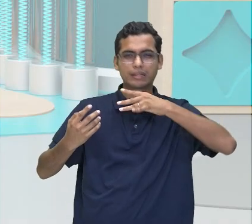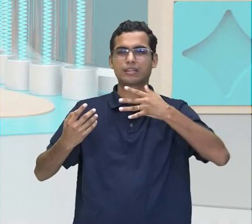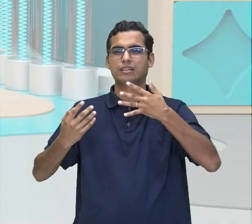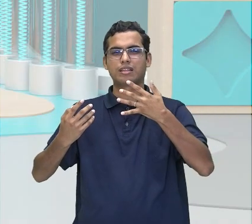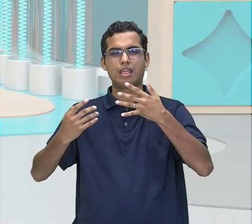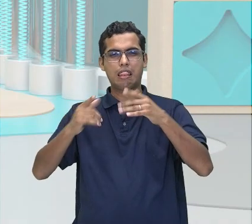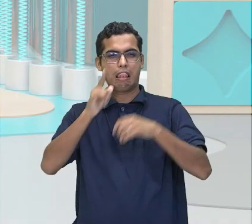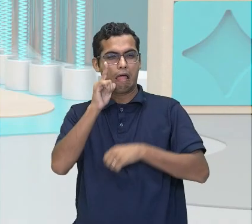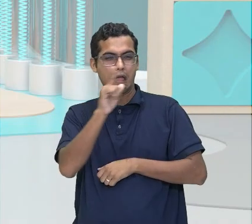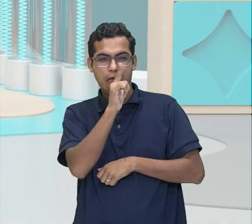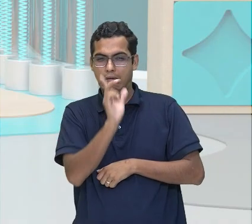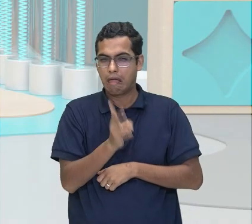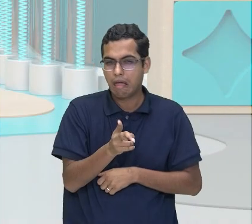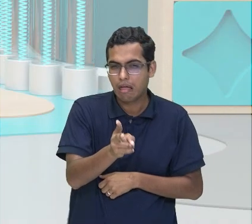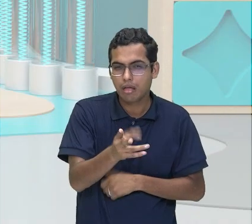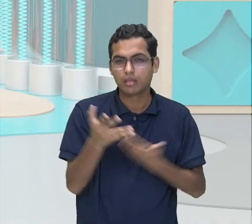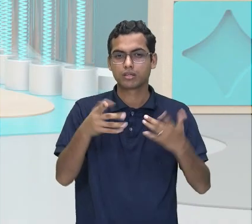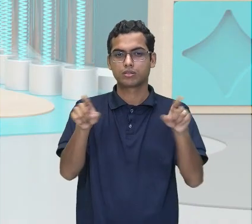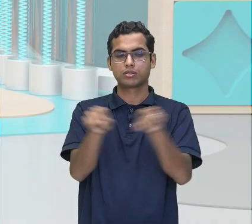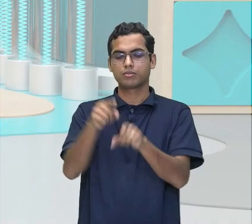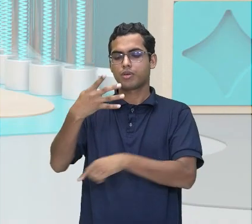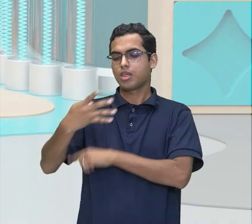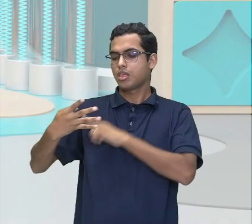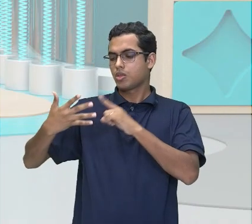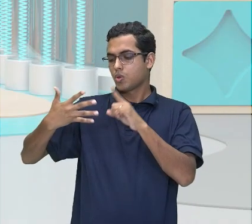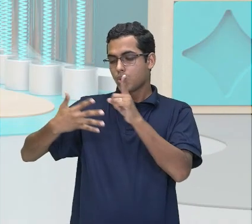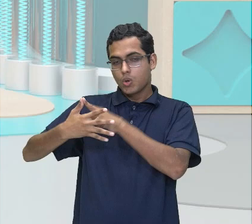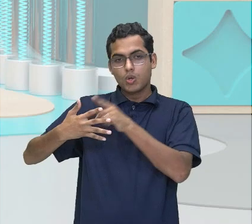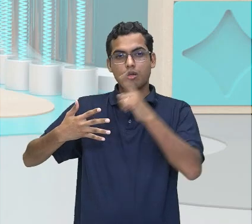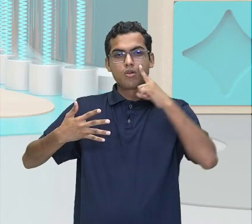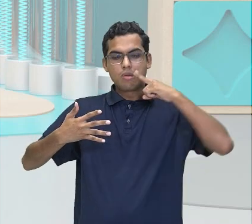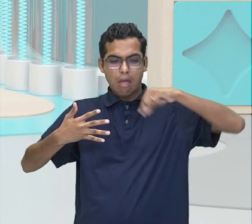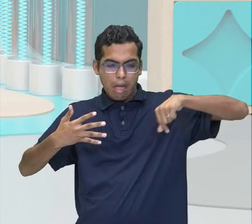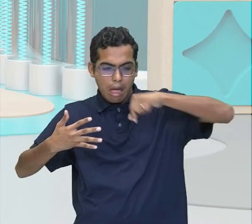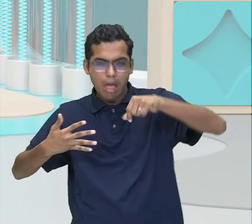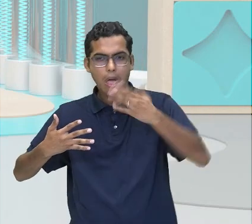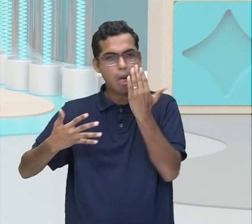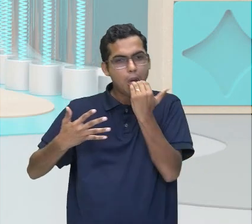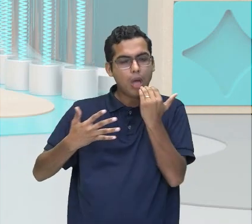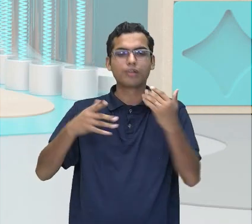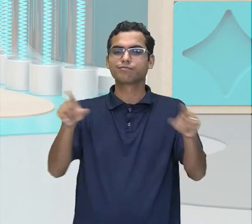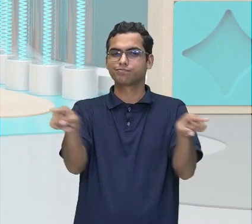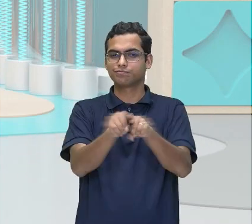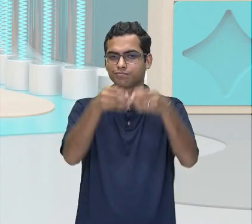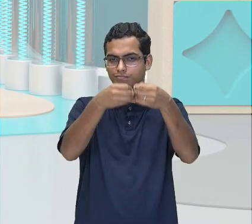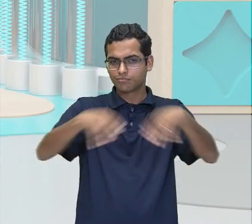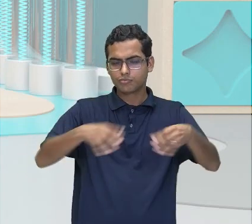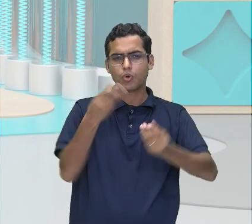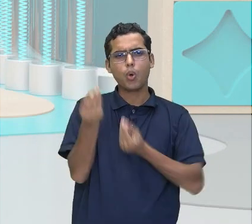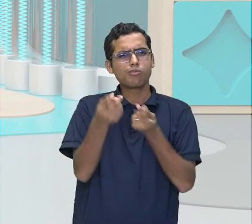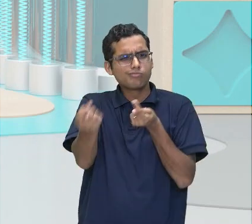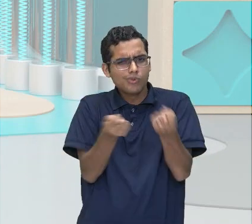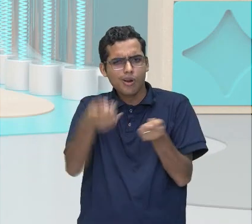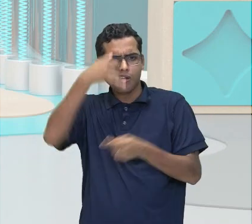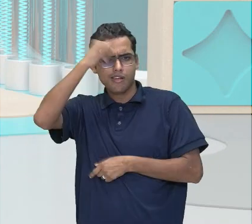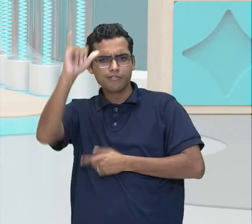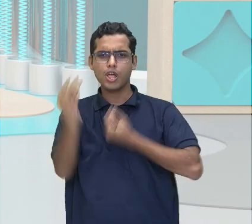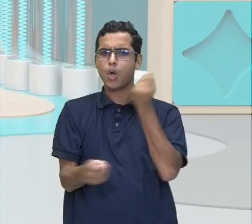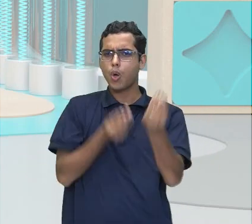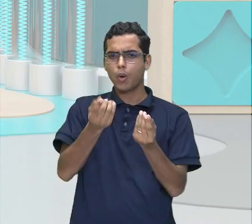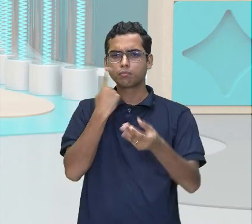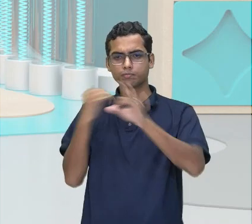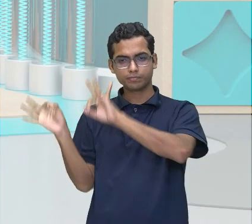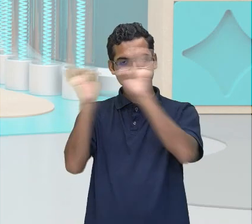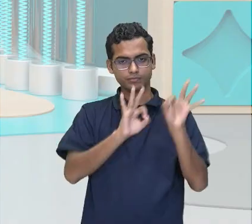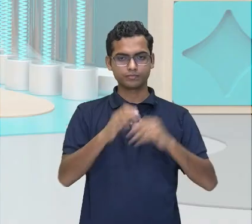de sal, tá bom? Como que a gente pode controlar, professor, a pressão arterial ou prevenir aí o surgimento dessa hipertensão?